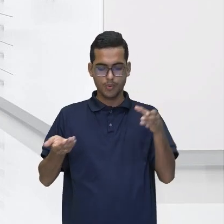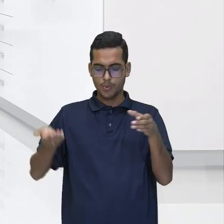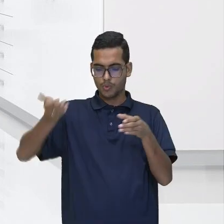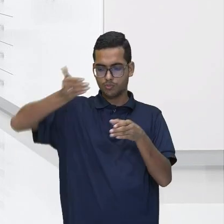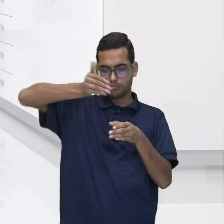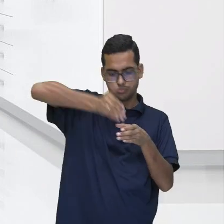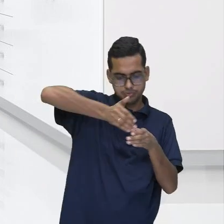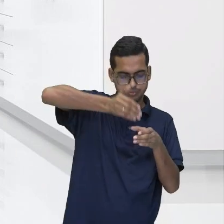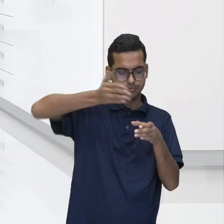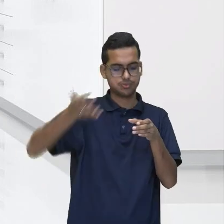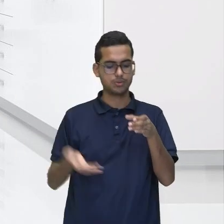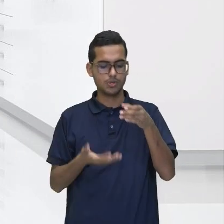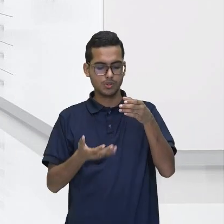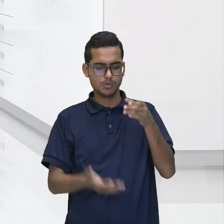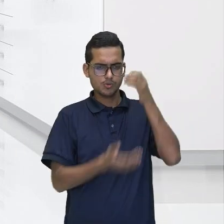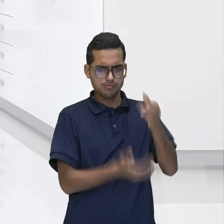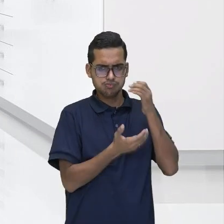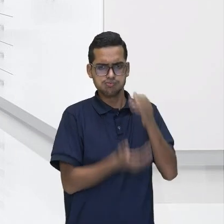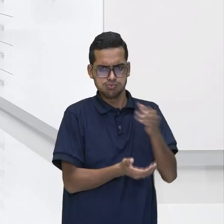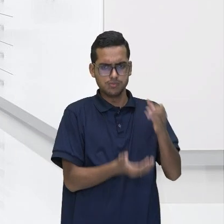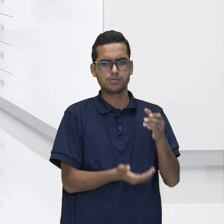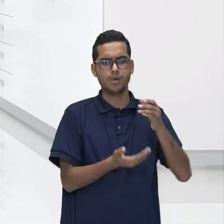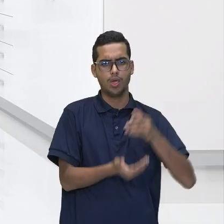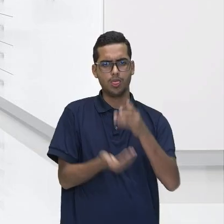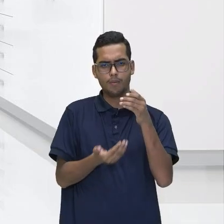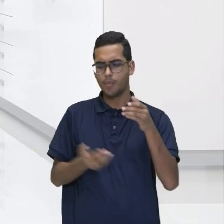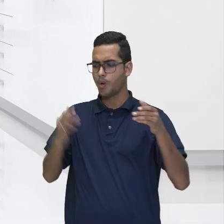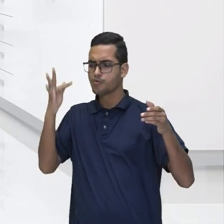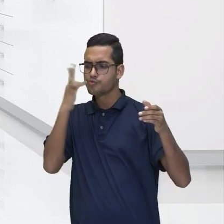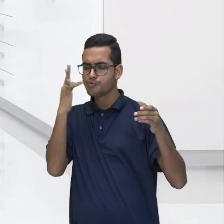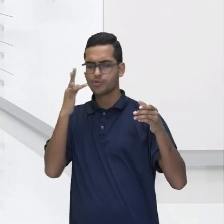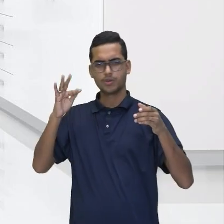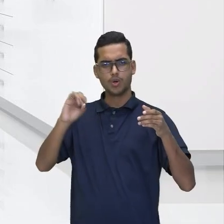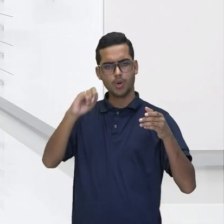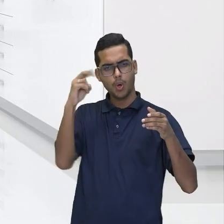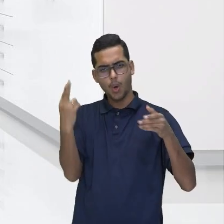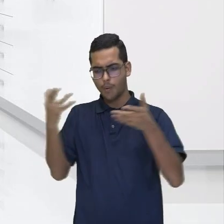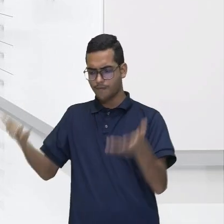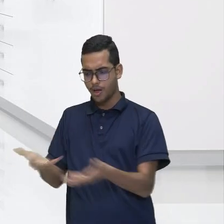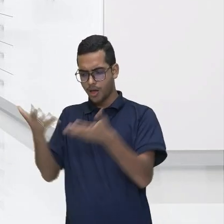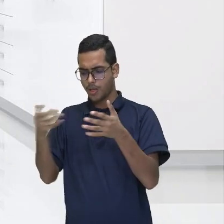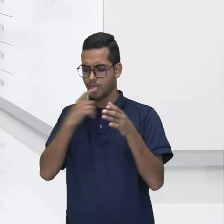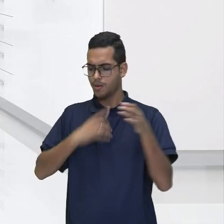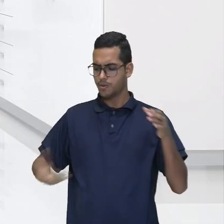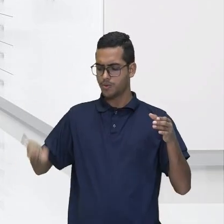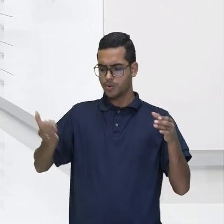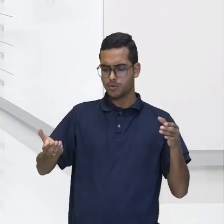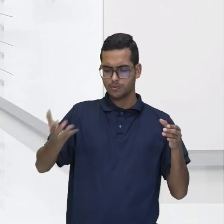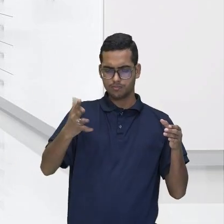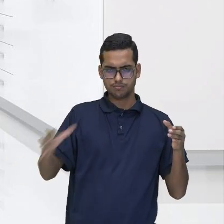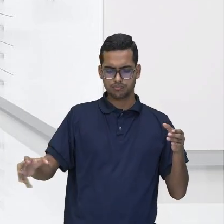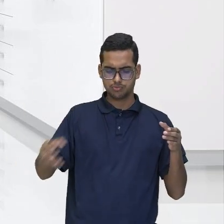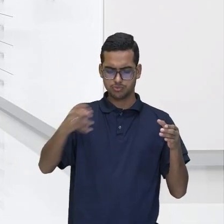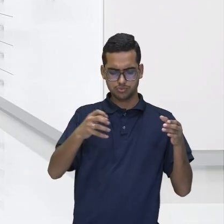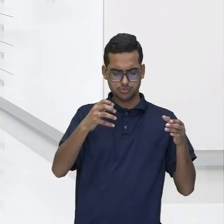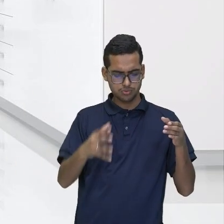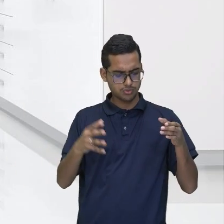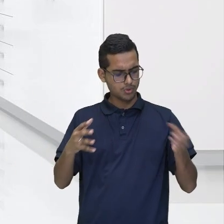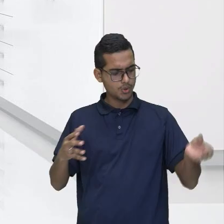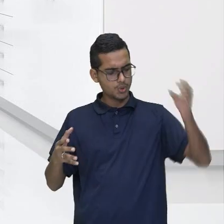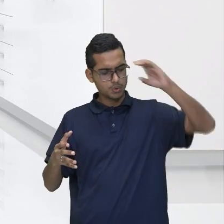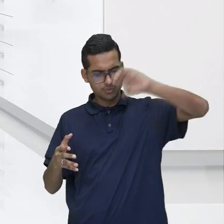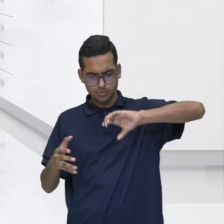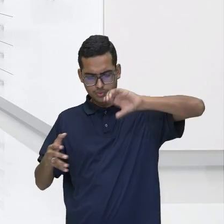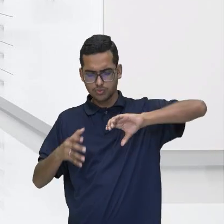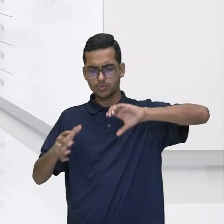ou frutas, ou legumes que não são fervidos na hora do seu preparo, alface e outros